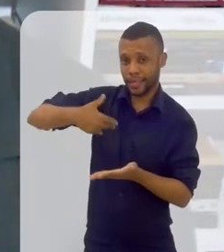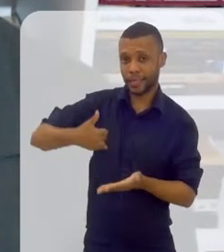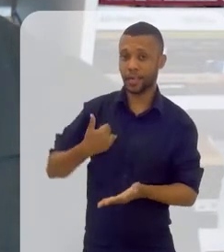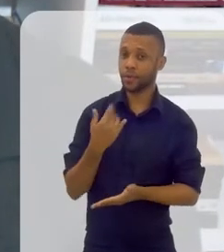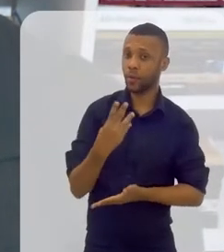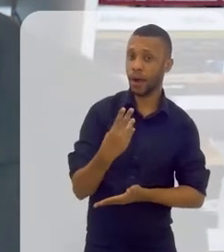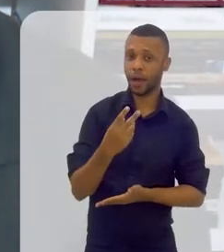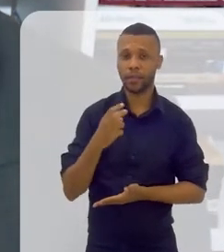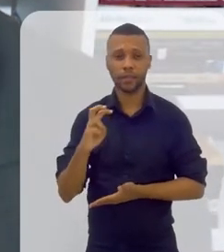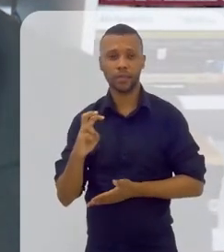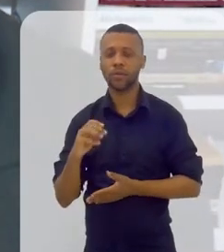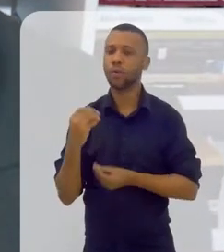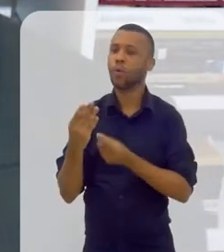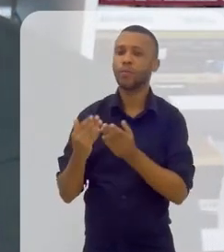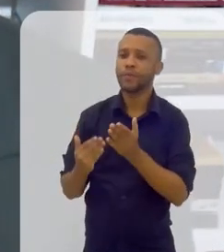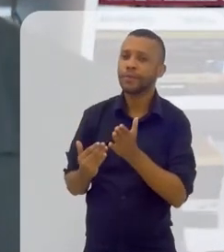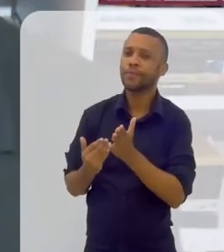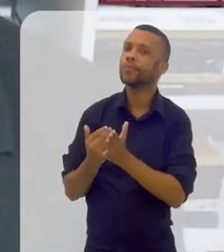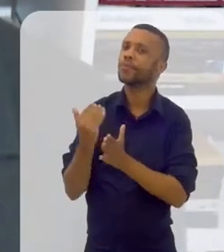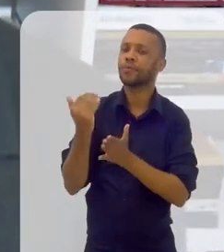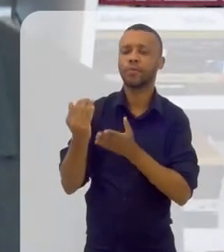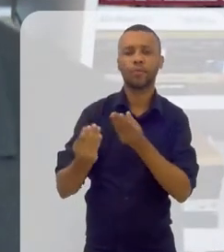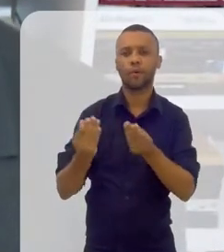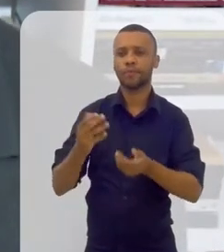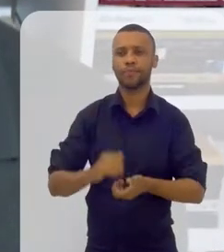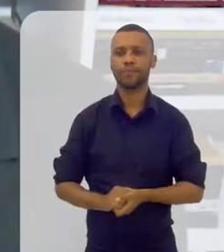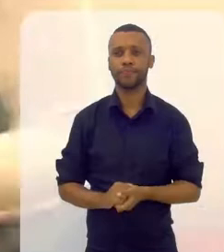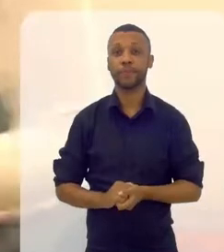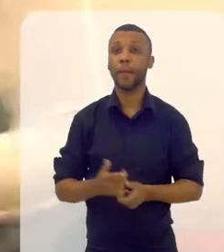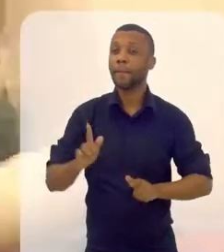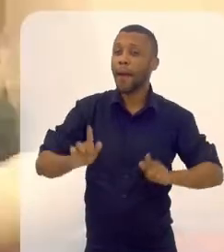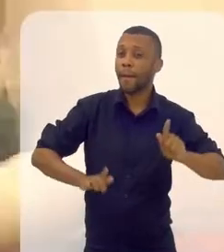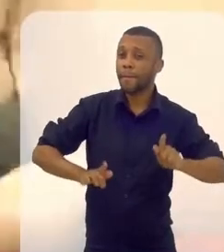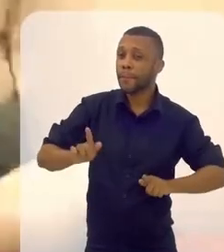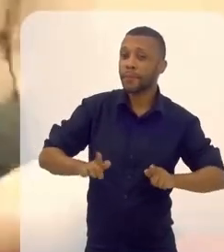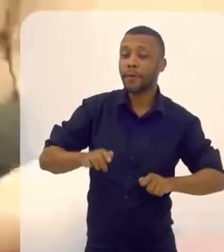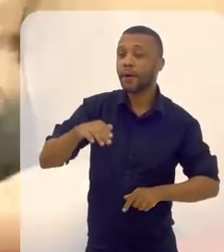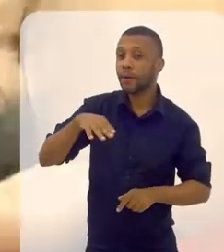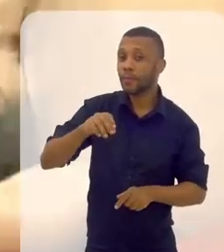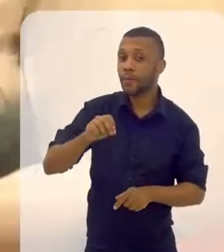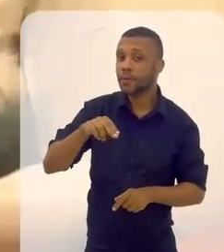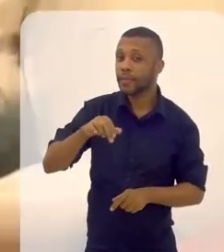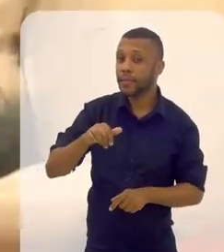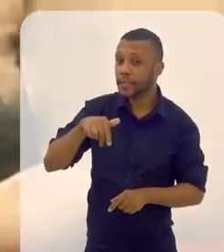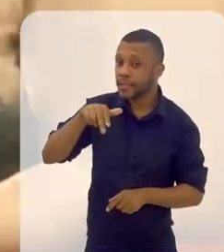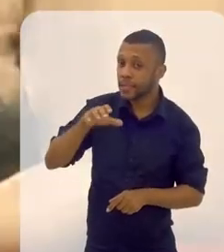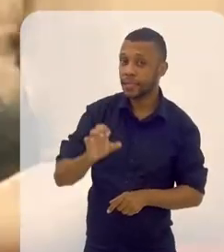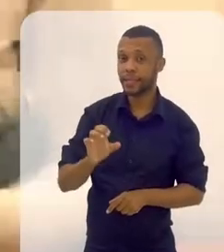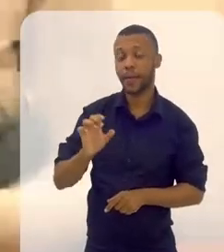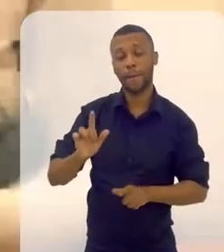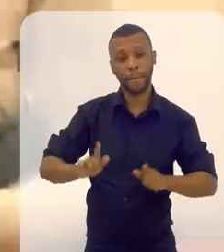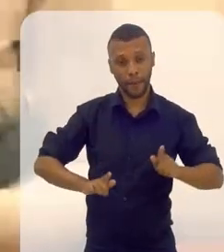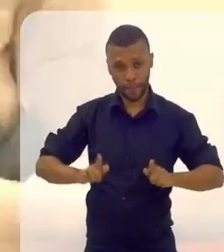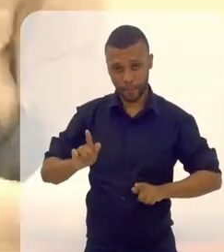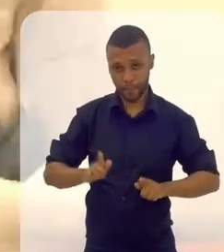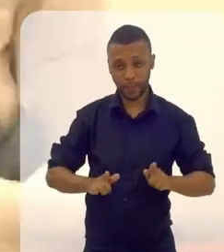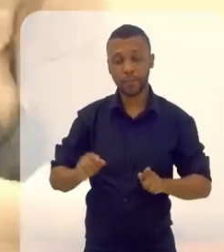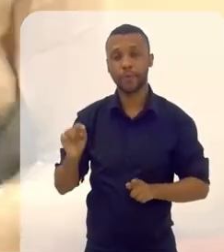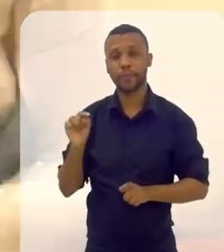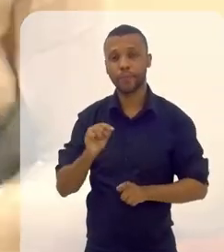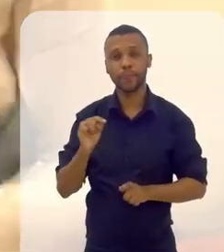4, 5 anos. Como é que entrou nisso a sua prima Monique? Minha prima Monique, nossa, pois é. Minha prima,